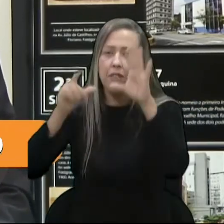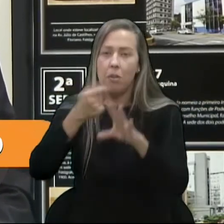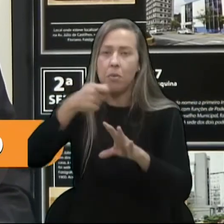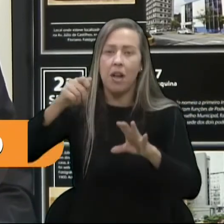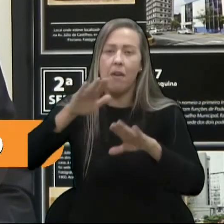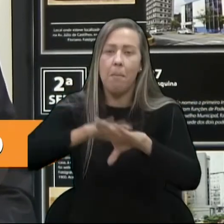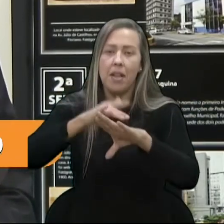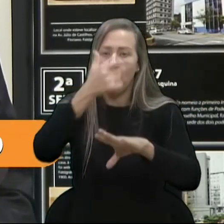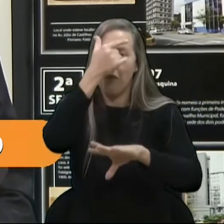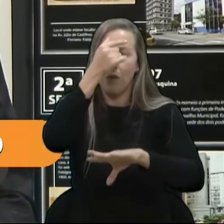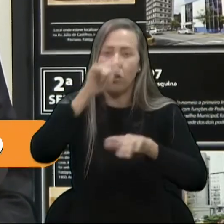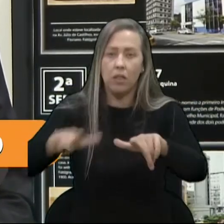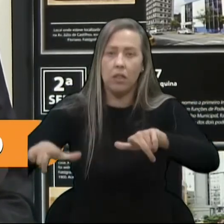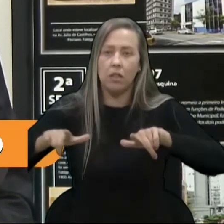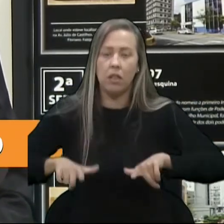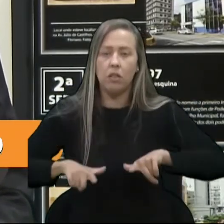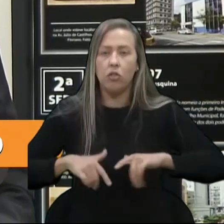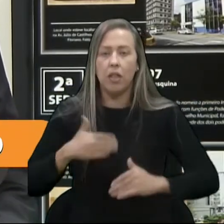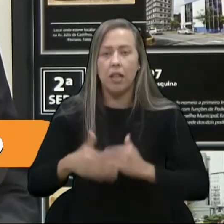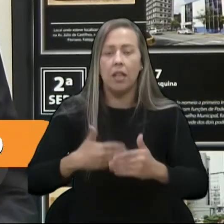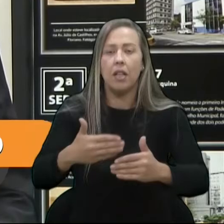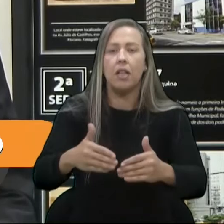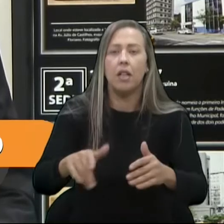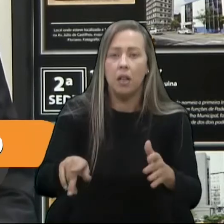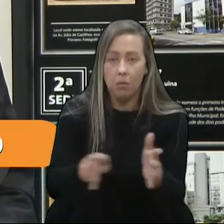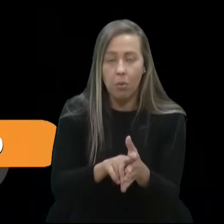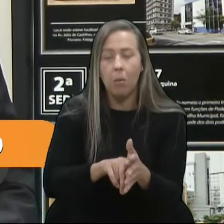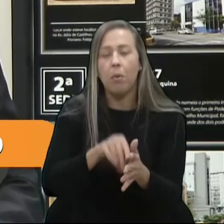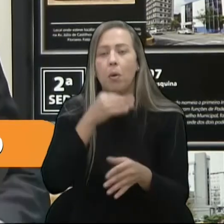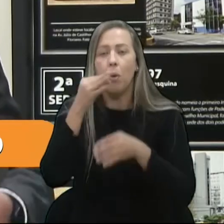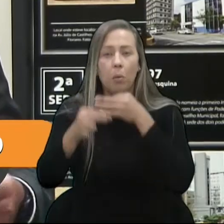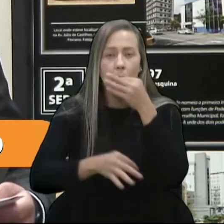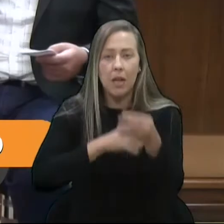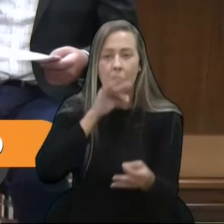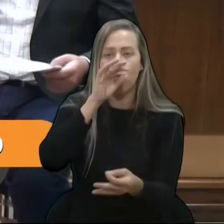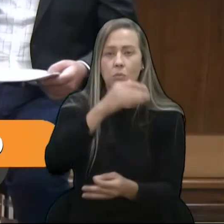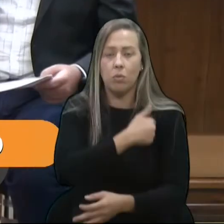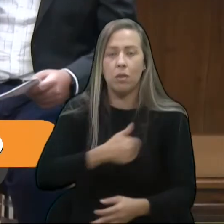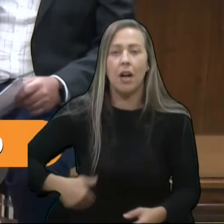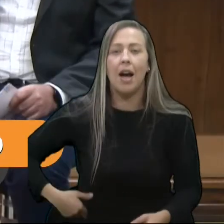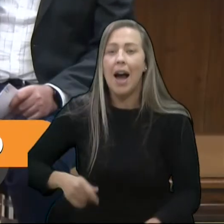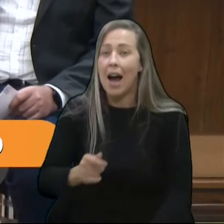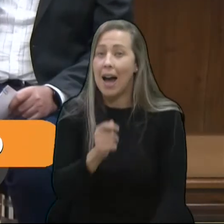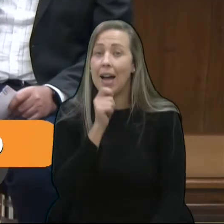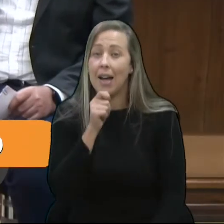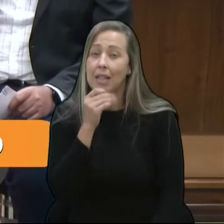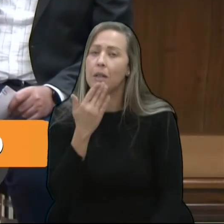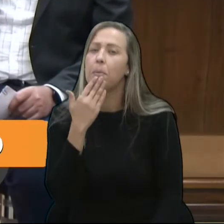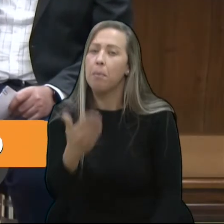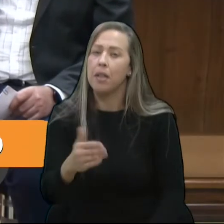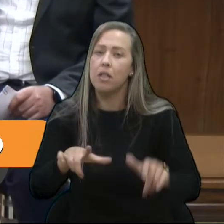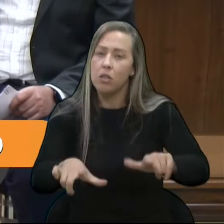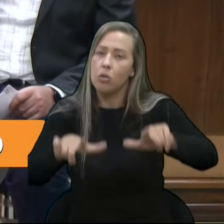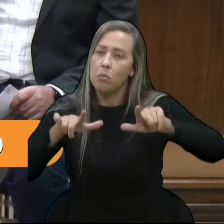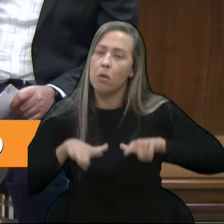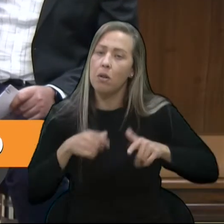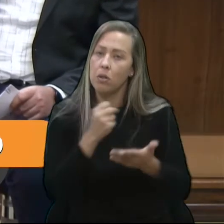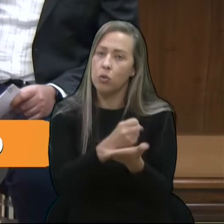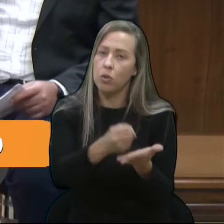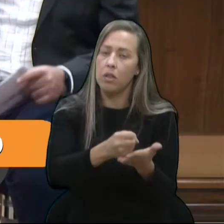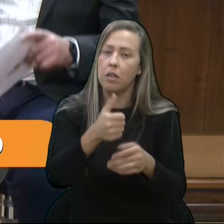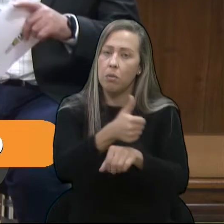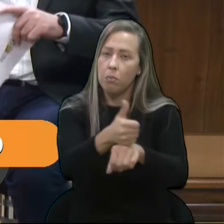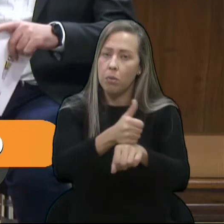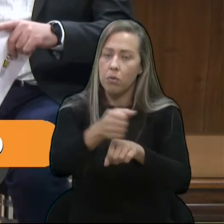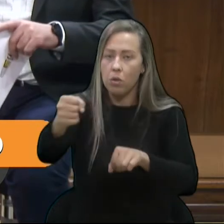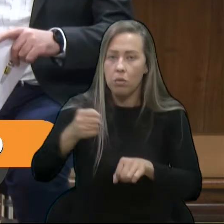andamento do exercício profissional e da própria opinião pública, muitos ainda exigem o diploma na hora de contratar o profissional de